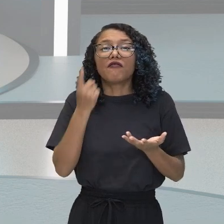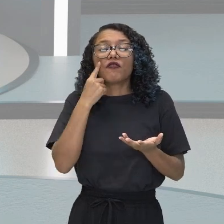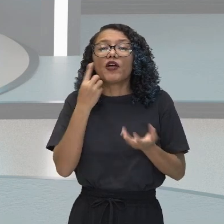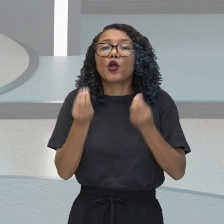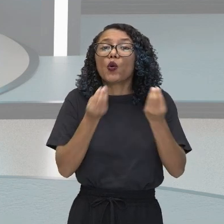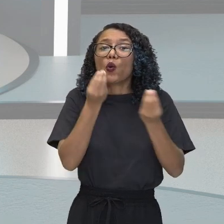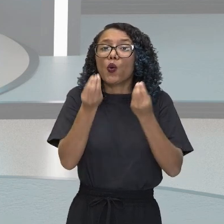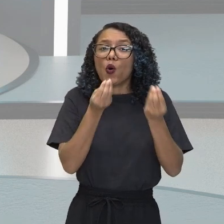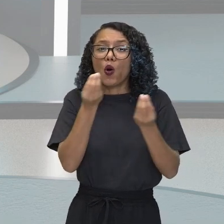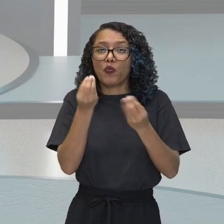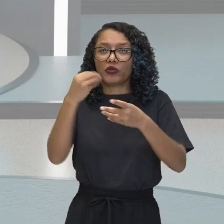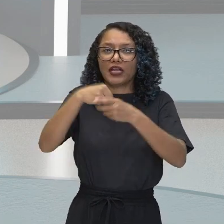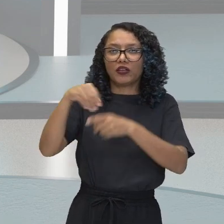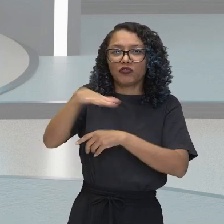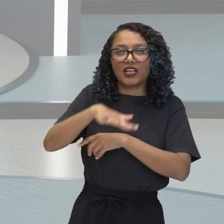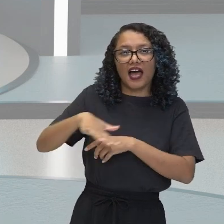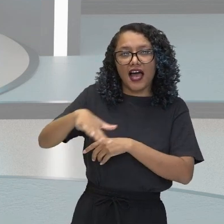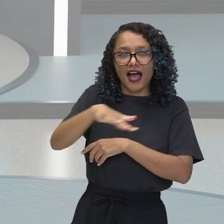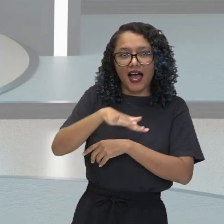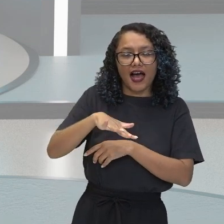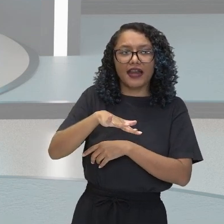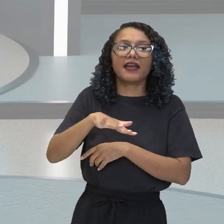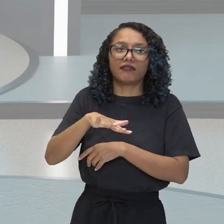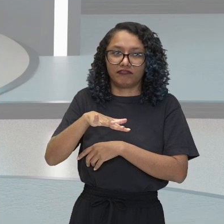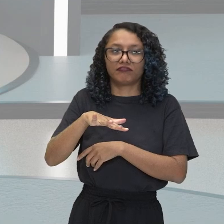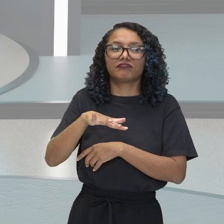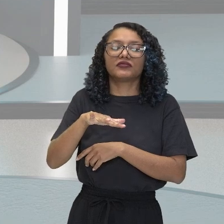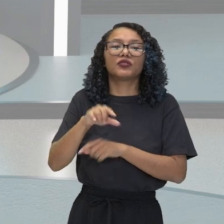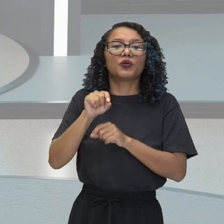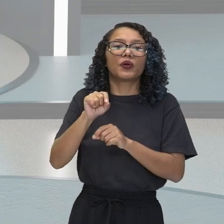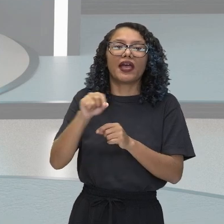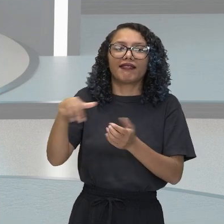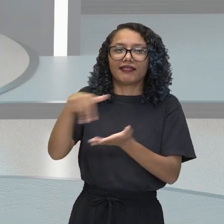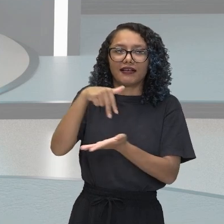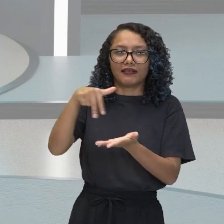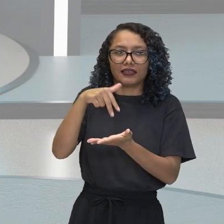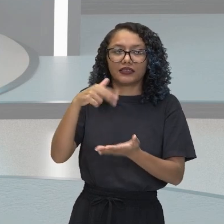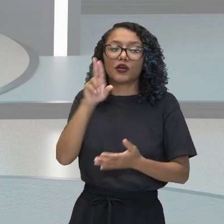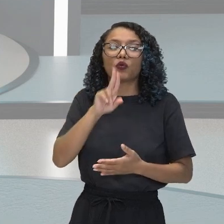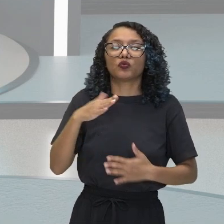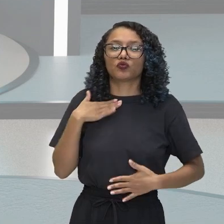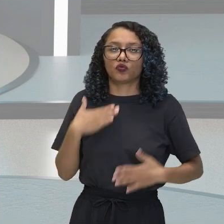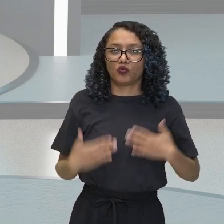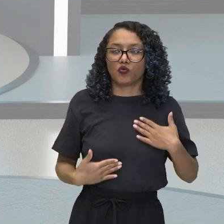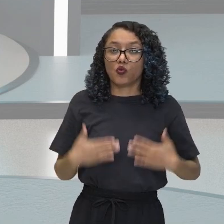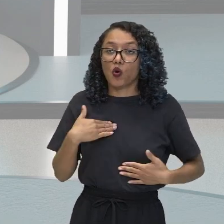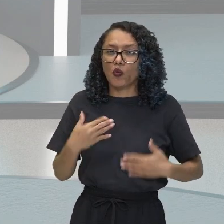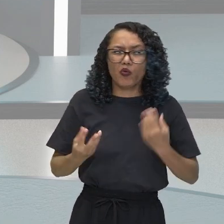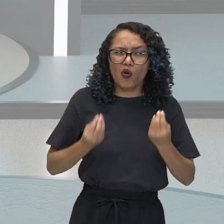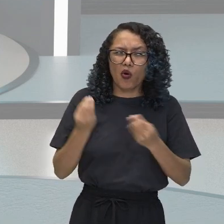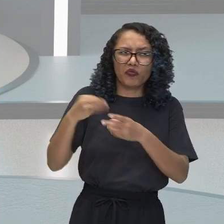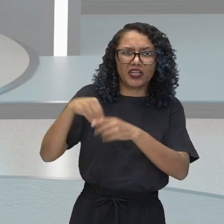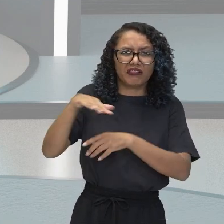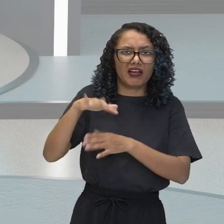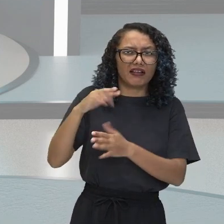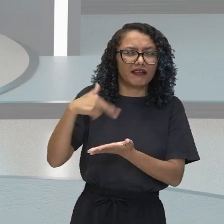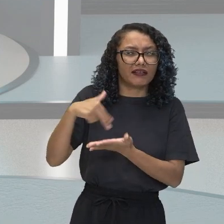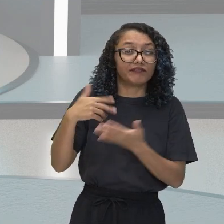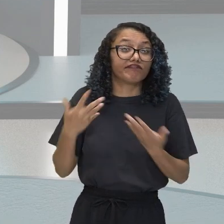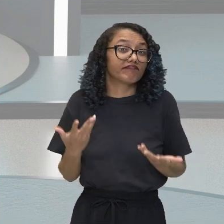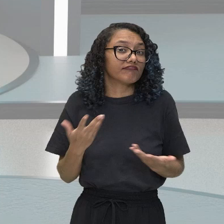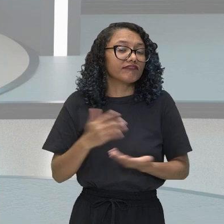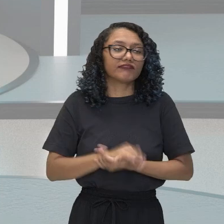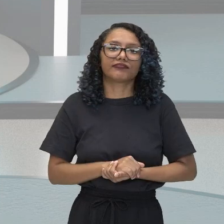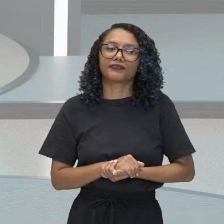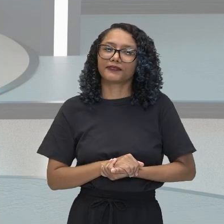corpo utiliza. Como assim? Dentro da manifestação artística chamada dança. A